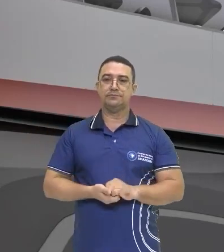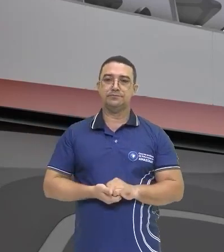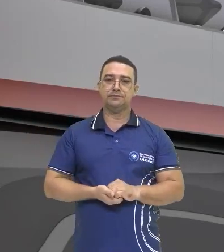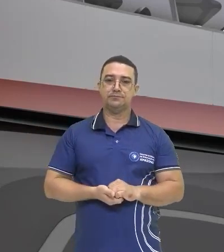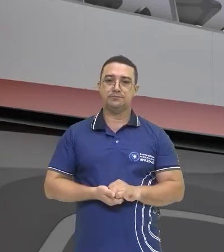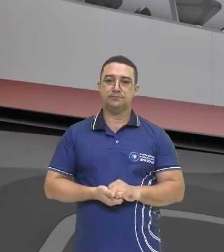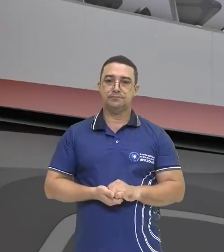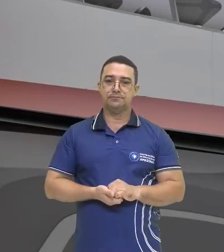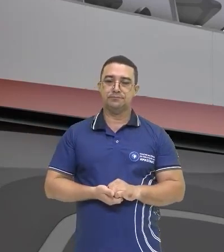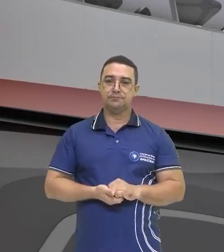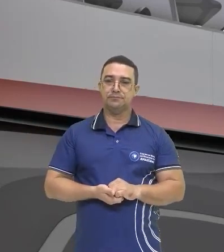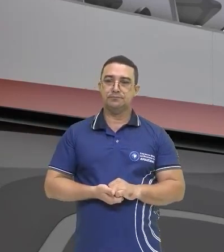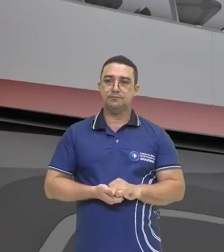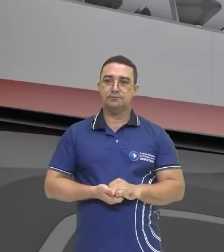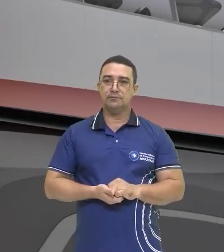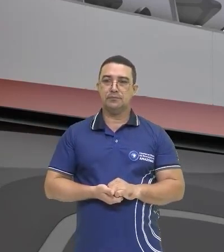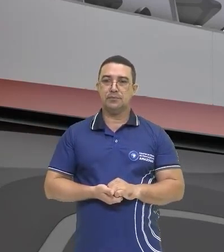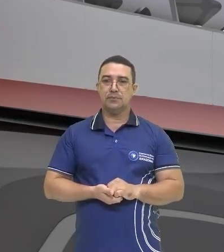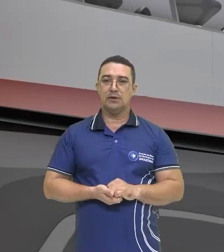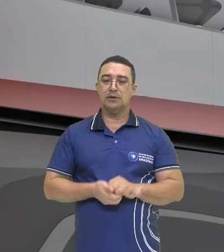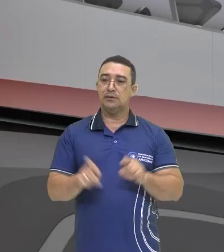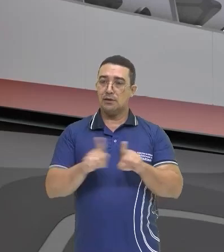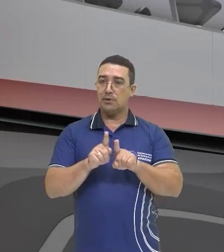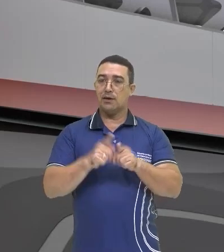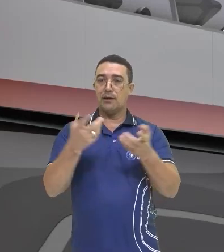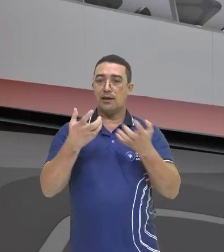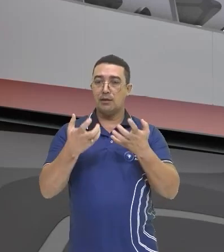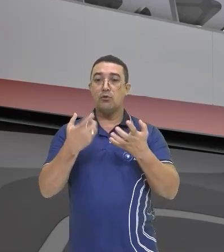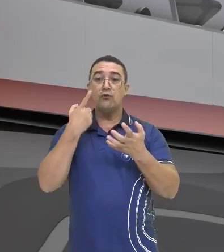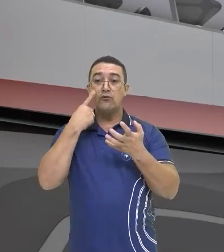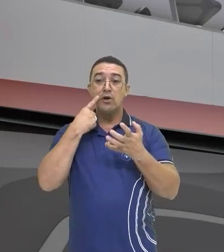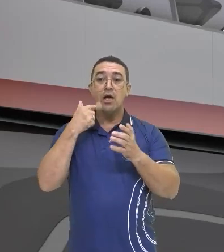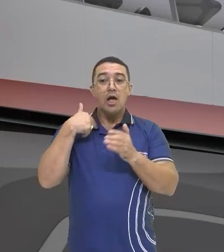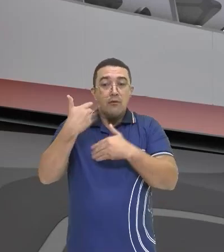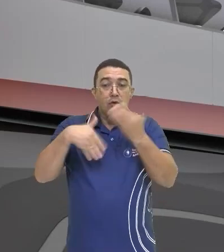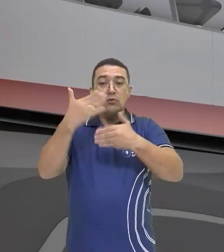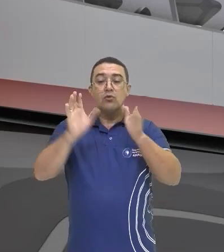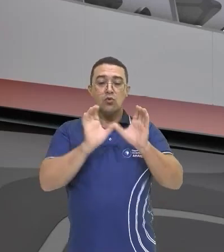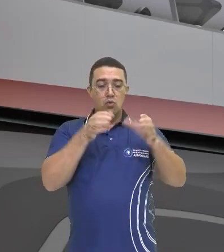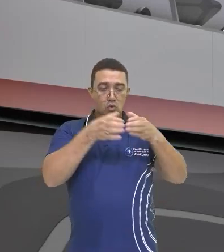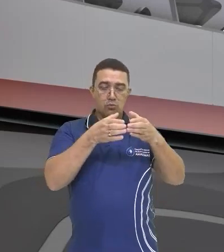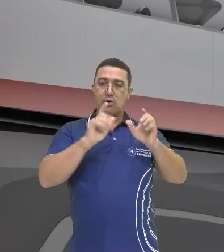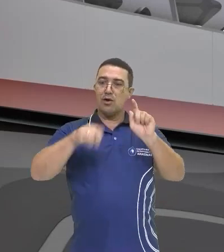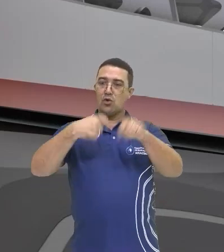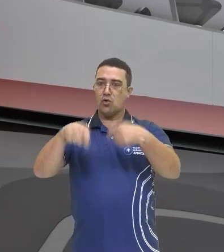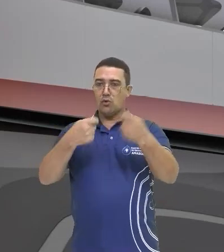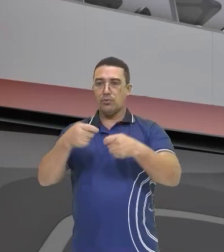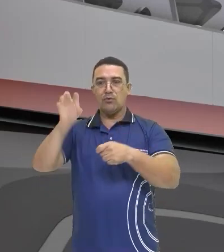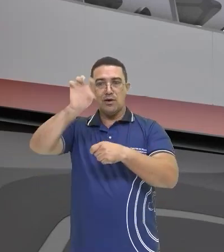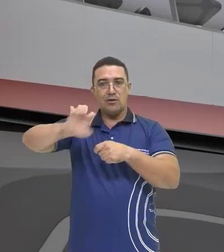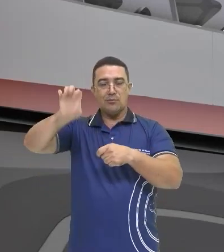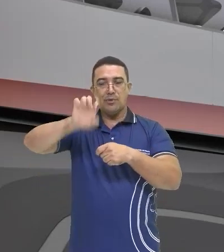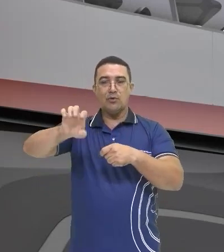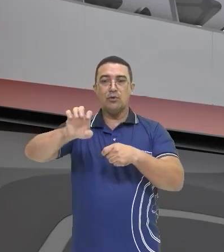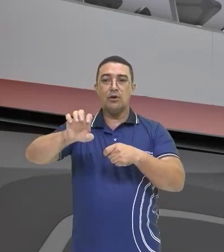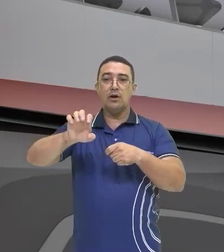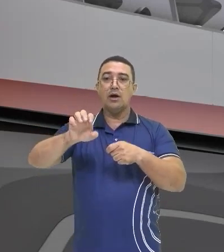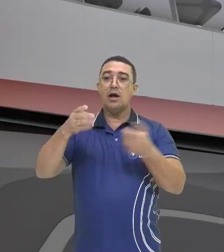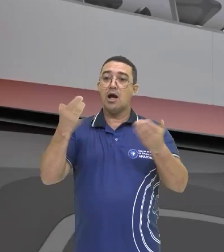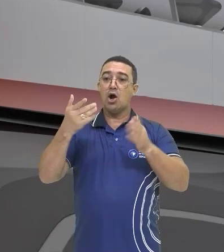Temos agora, para destacar, vista a evolução do Bloco Econômico Europeu, da União Europeia, nós